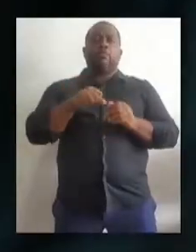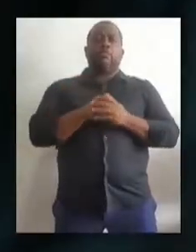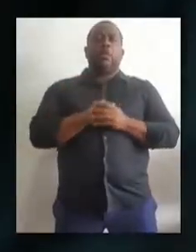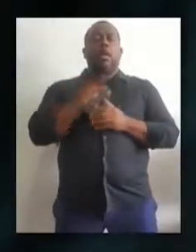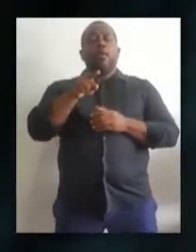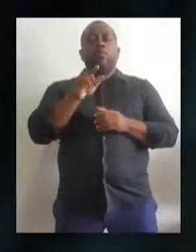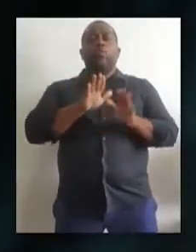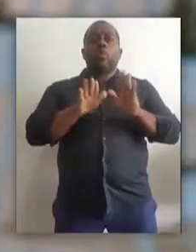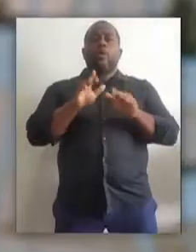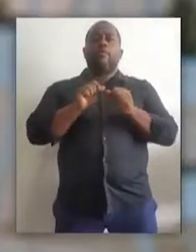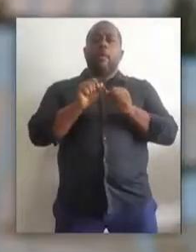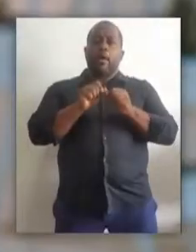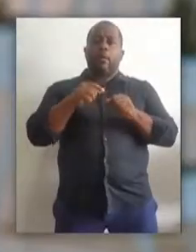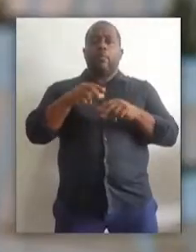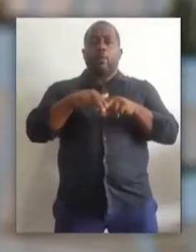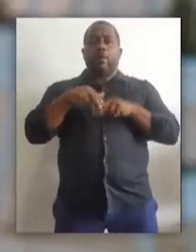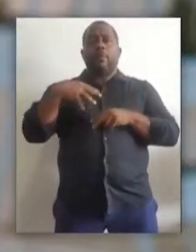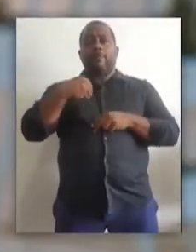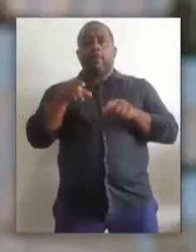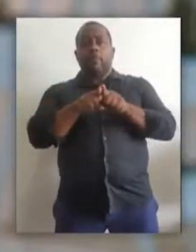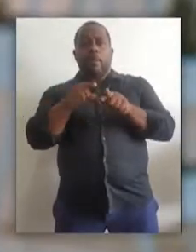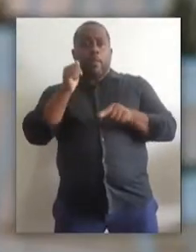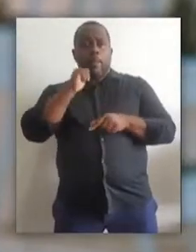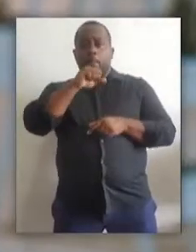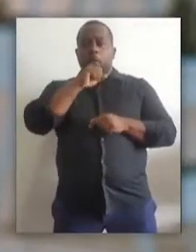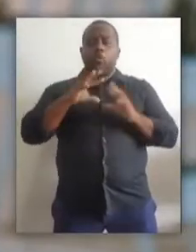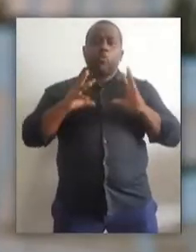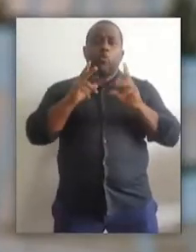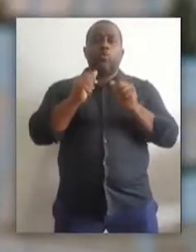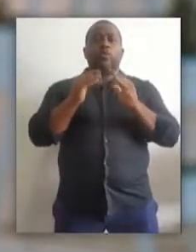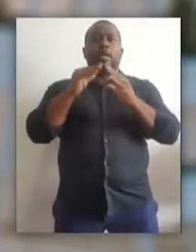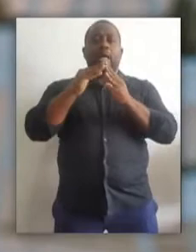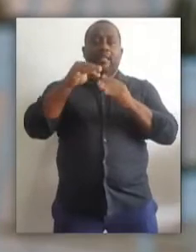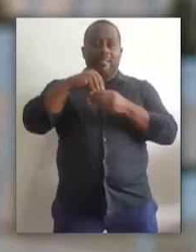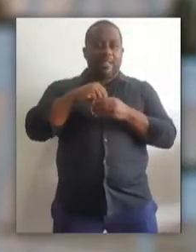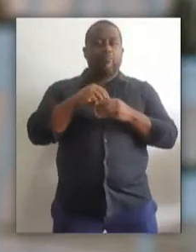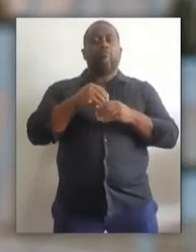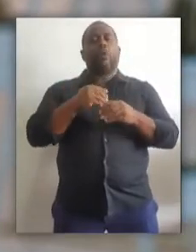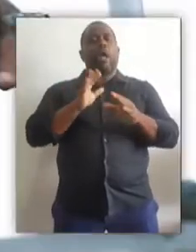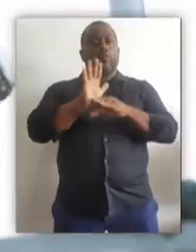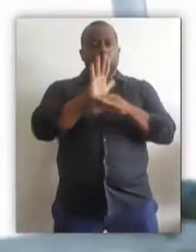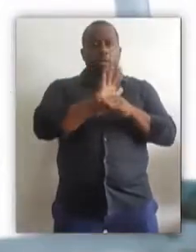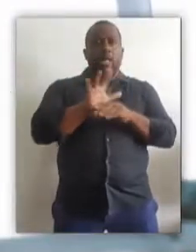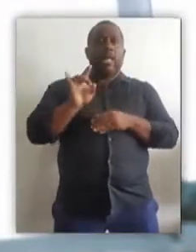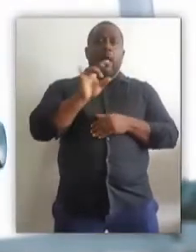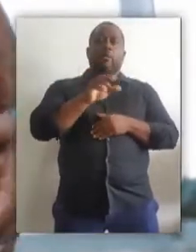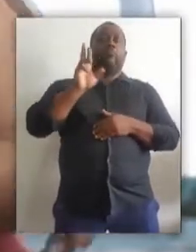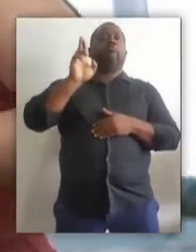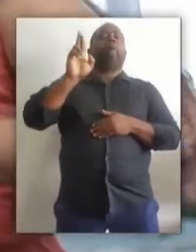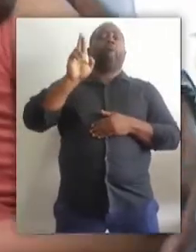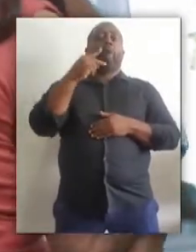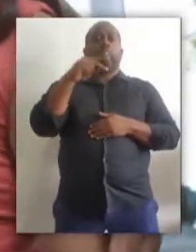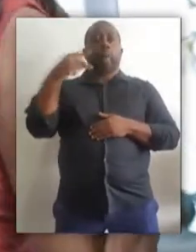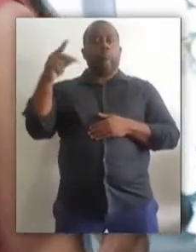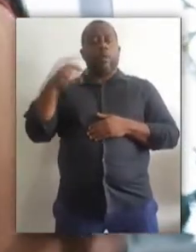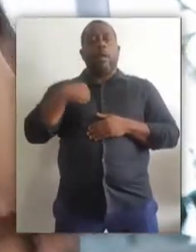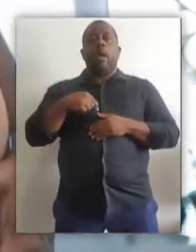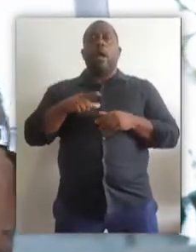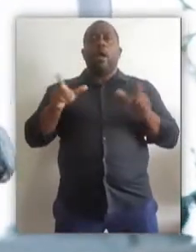preparado. Esse cuidado aqui é feito pelas minhas filhas, pela minha mãe. Todo mundo em casa colabora, né? Se cada um fizer a sua parte,